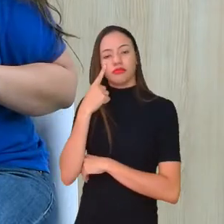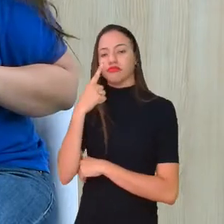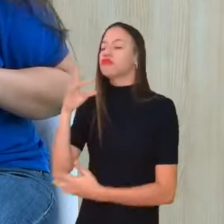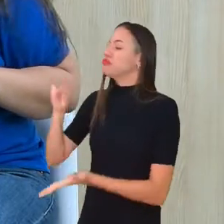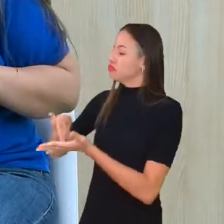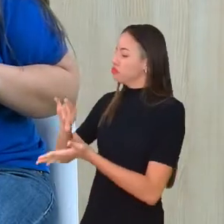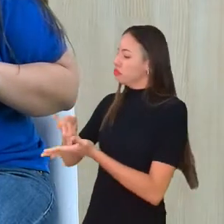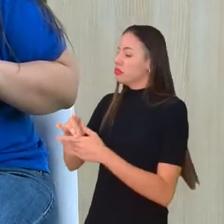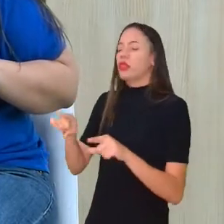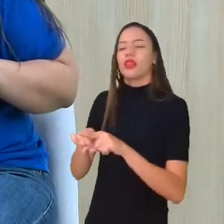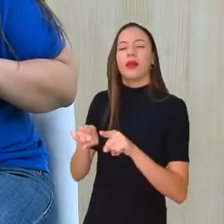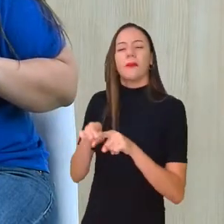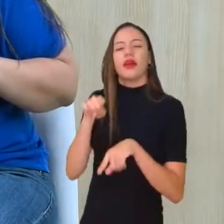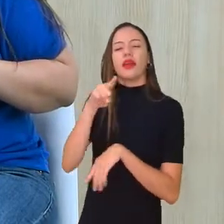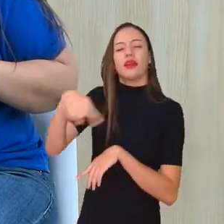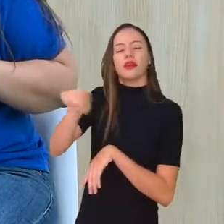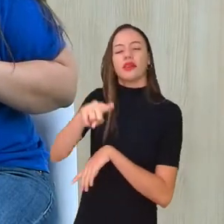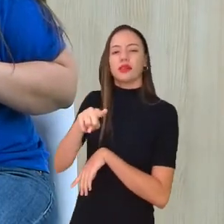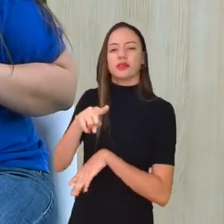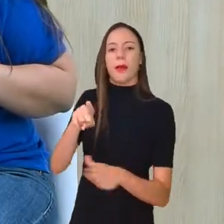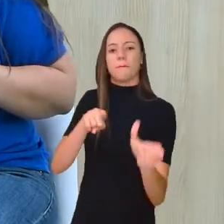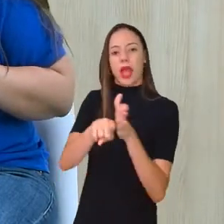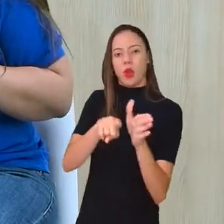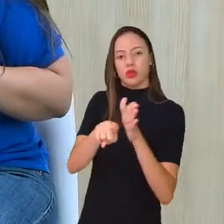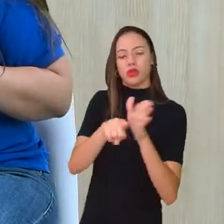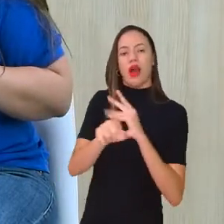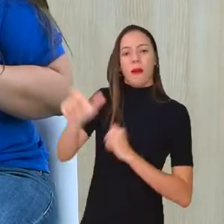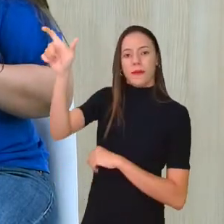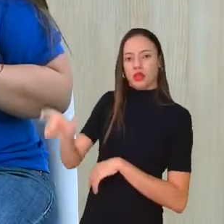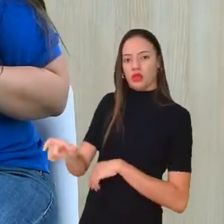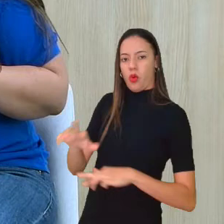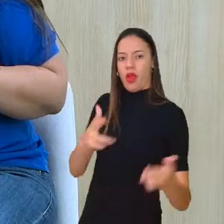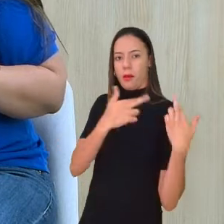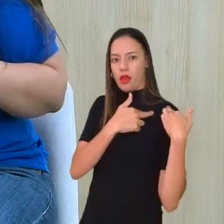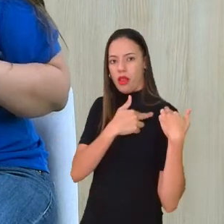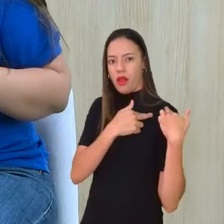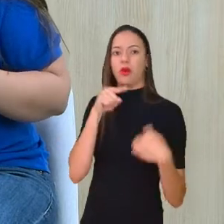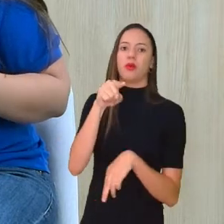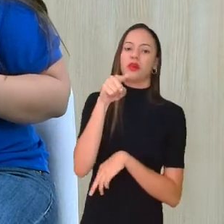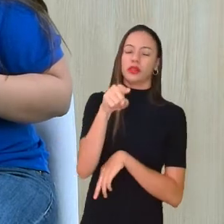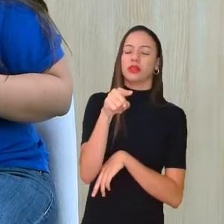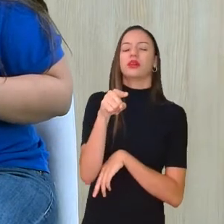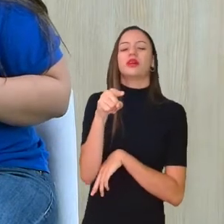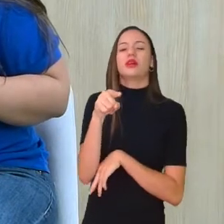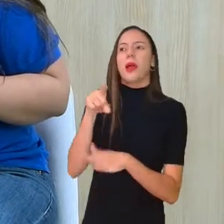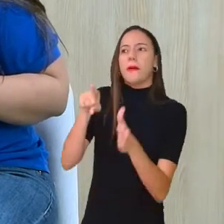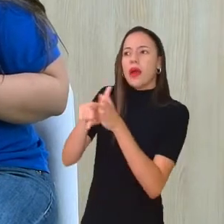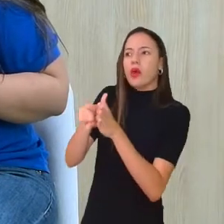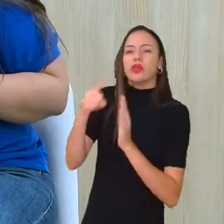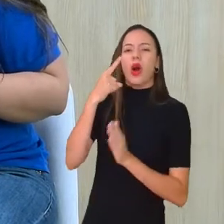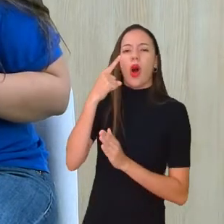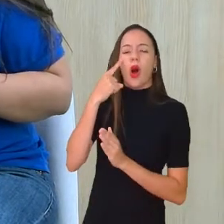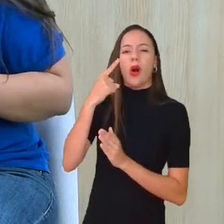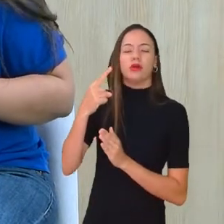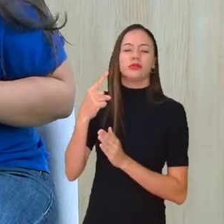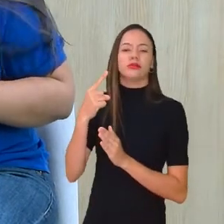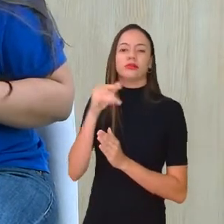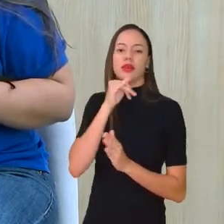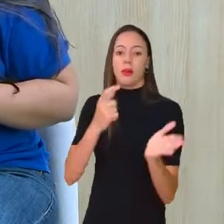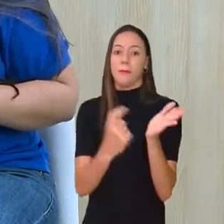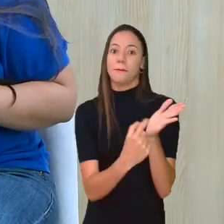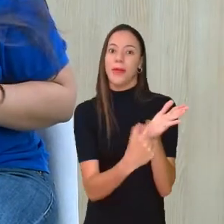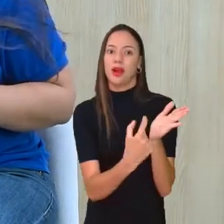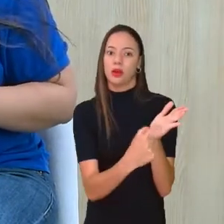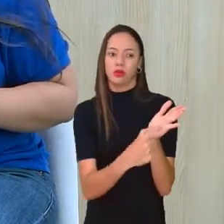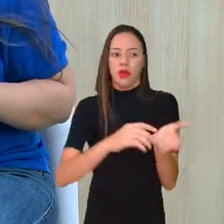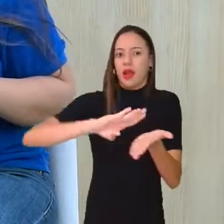você pega e pergunta a o seu responsável aí, a sua responsável, a questão do banco, né? Ou seja, o aplicativo do banco.